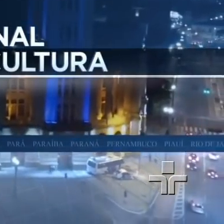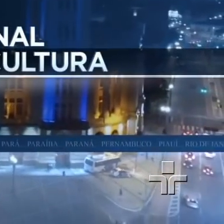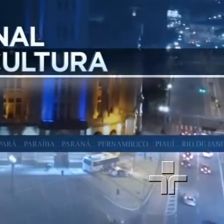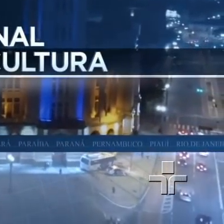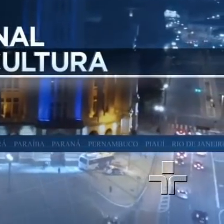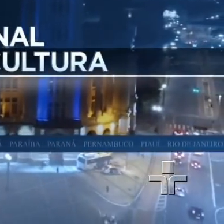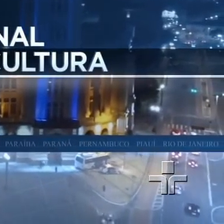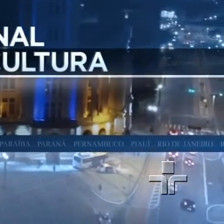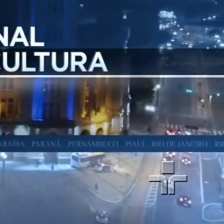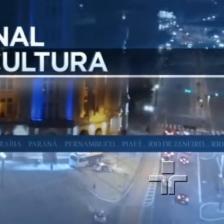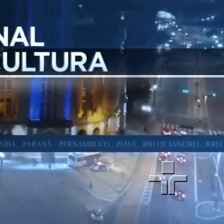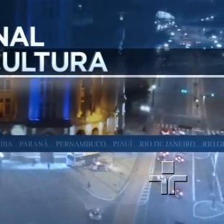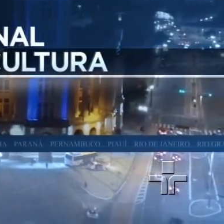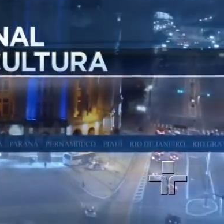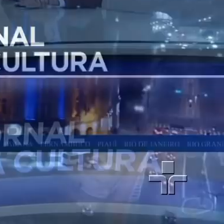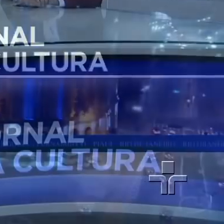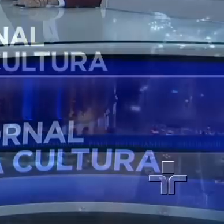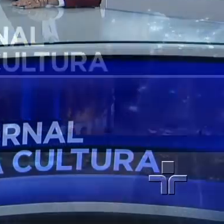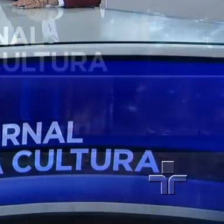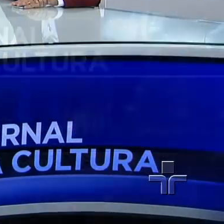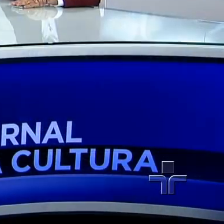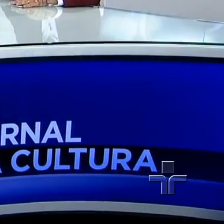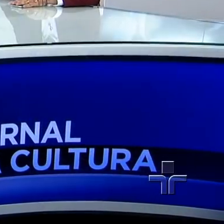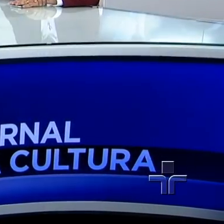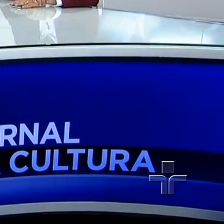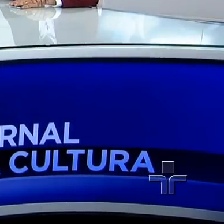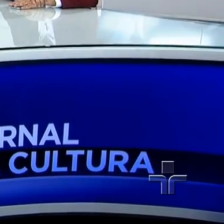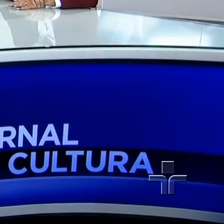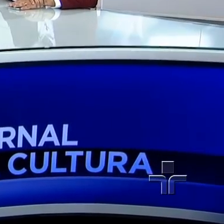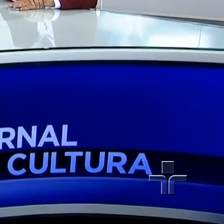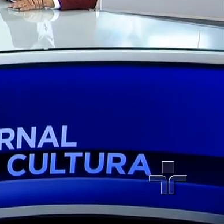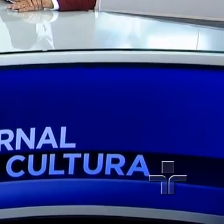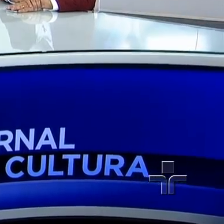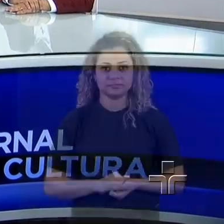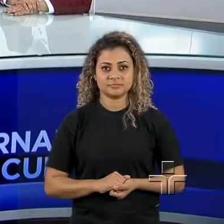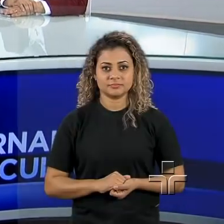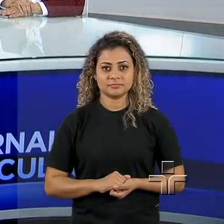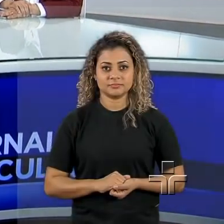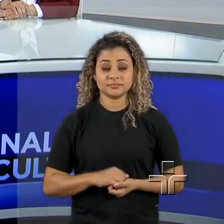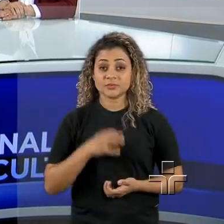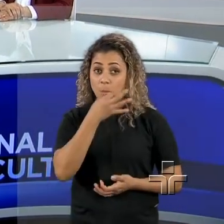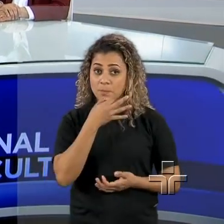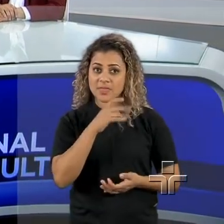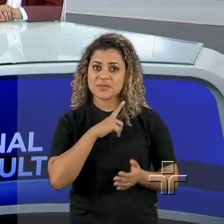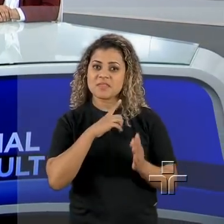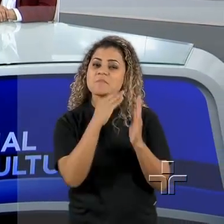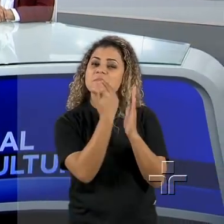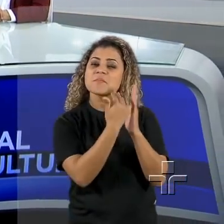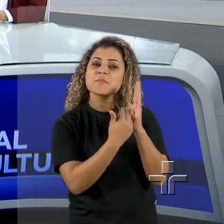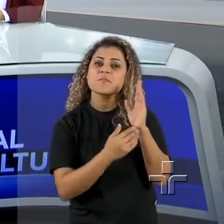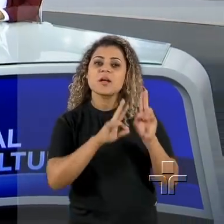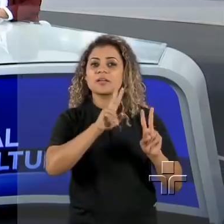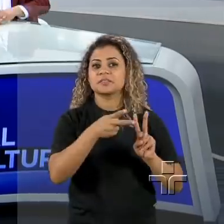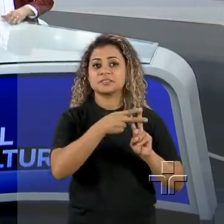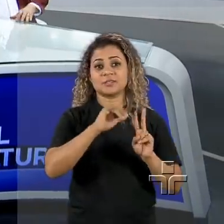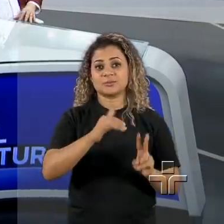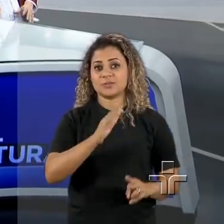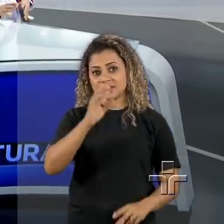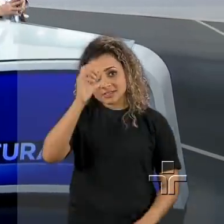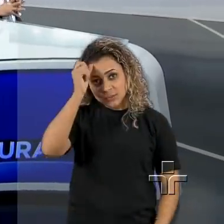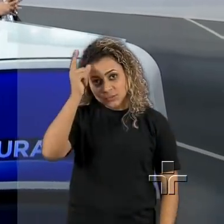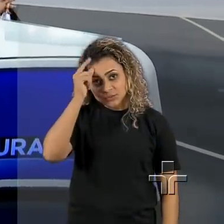Assisti principalmente o da Argentina. E vários, já tinha visto os gols e tal. É engraçado uma que a gente acompanha os jogos, boa parte